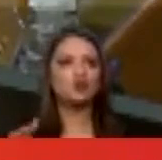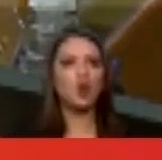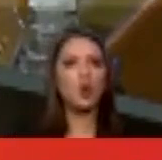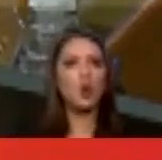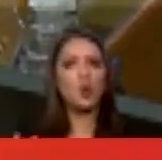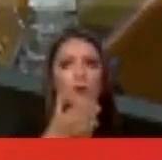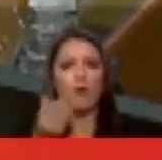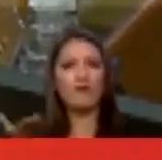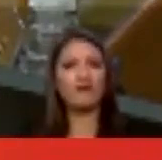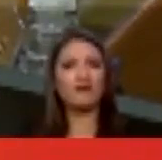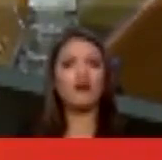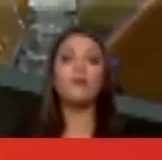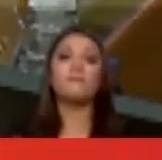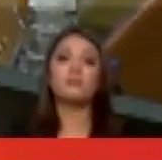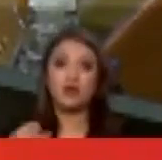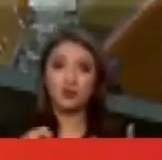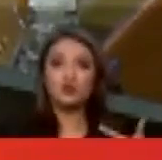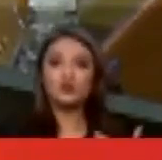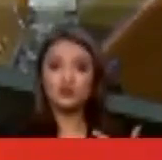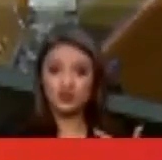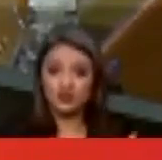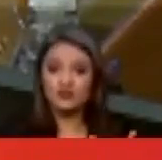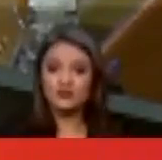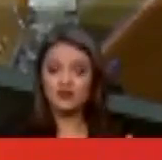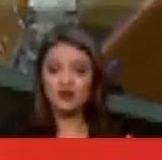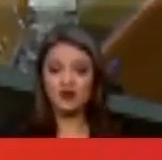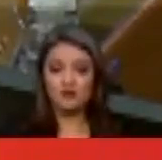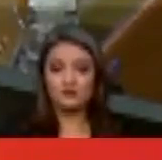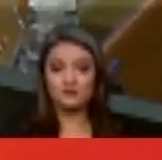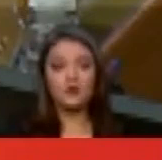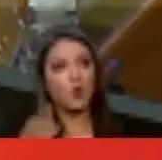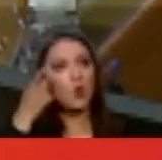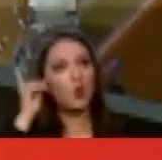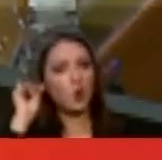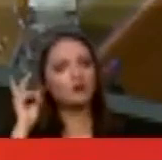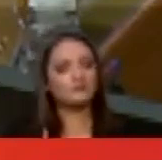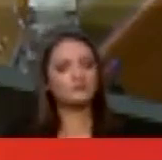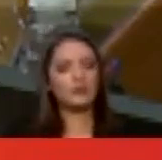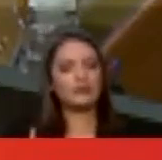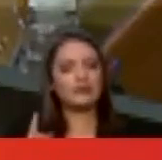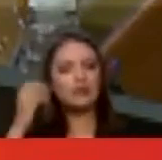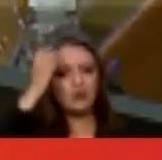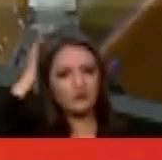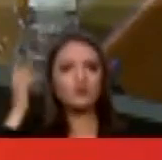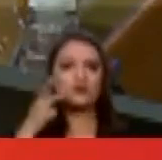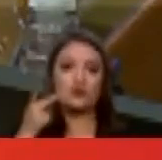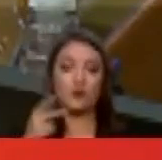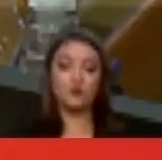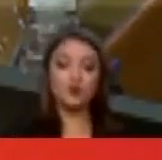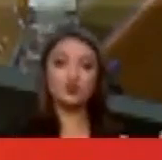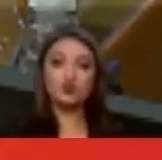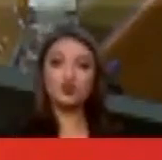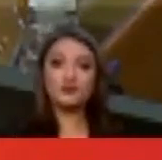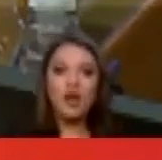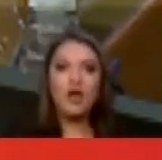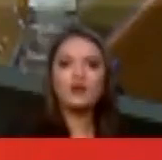de voto o que não configura a magistrada ainda alegou que o direito fundamental à liberdade de expressão não se direciona somente a